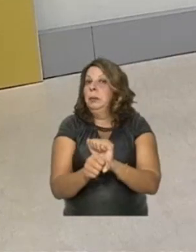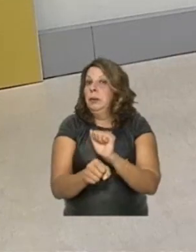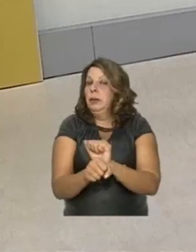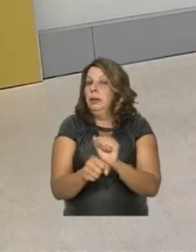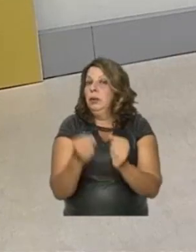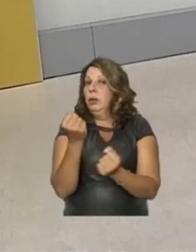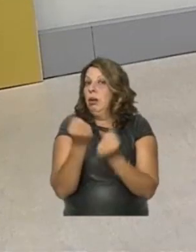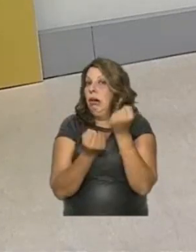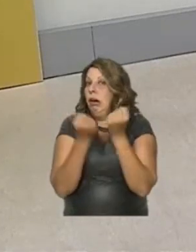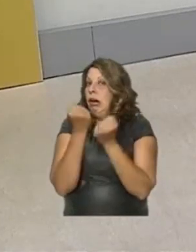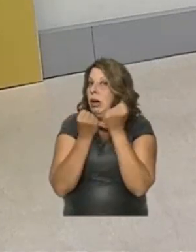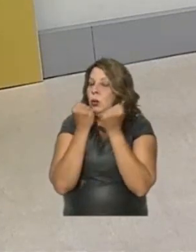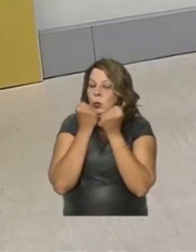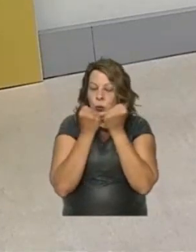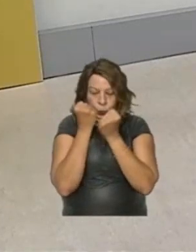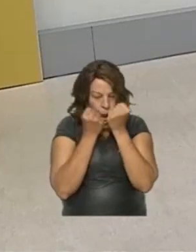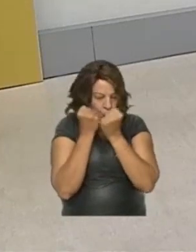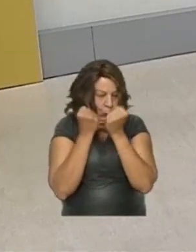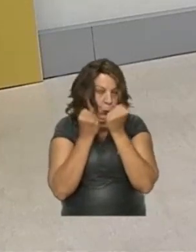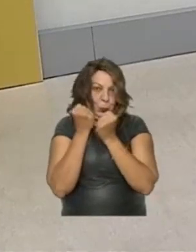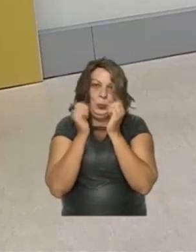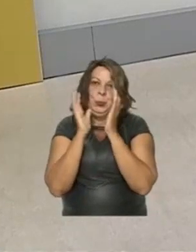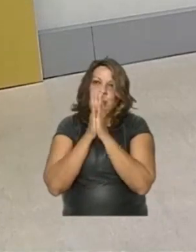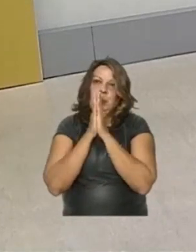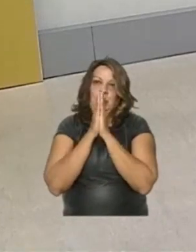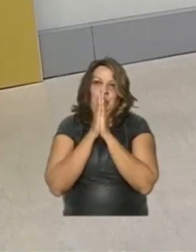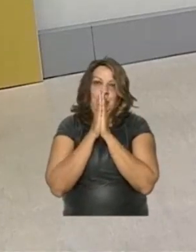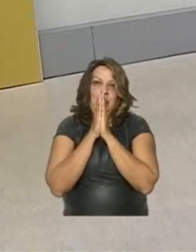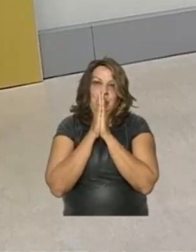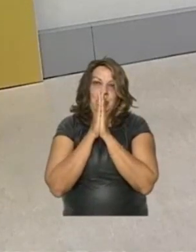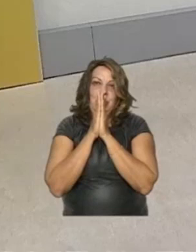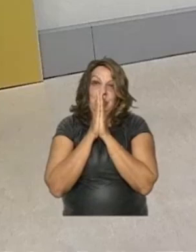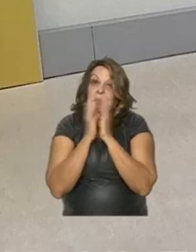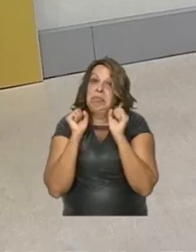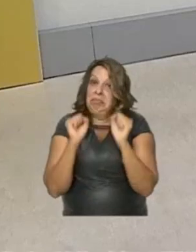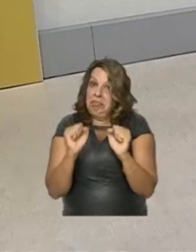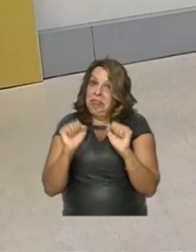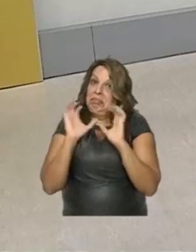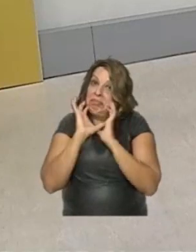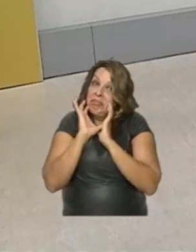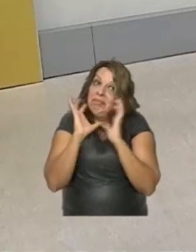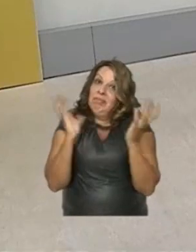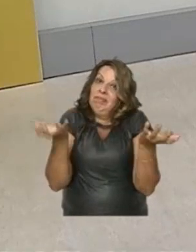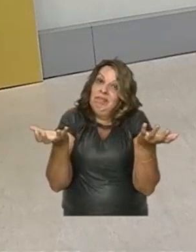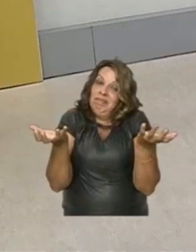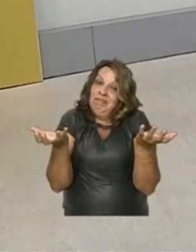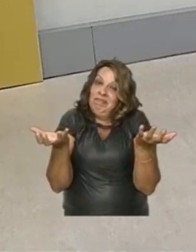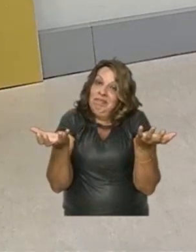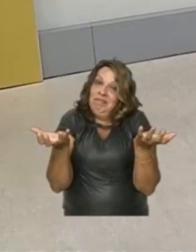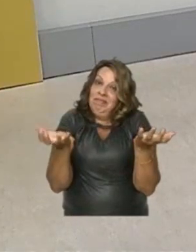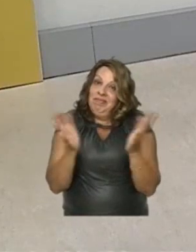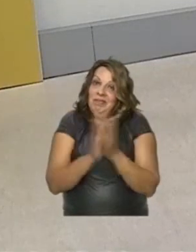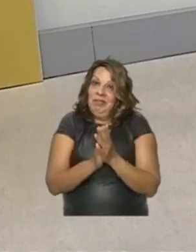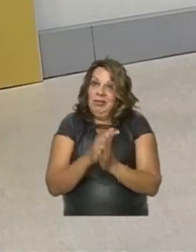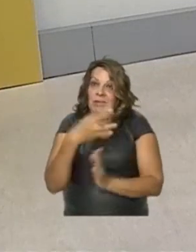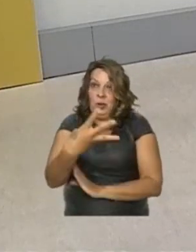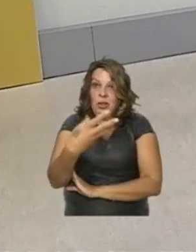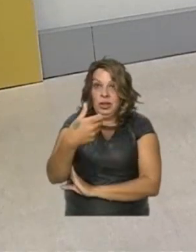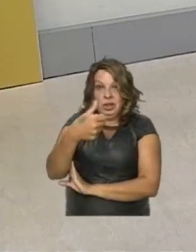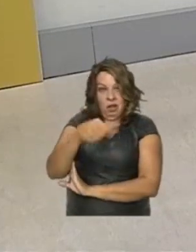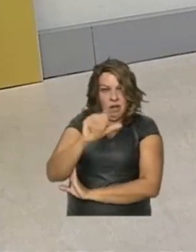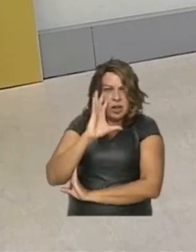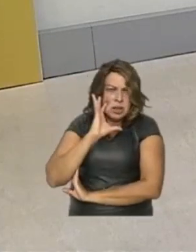Plus maravilhoso. Com atenção, pois agora cada bolinha pode decidir. Será que decide com 49,